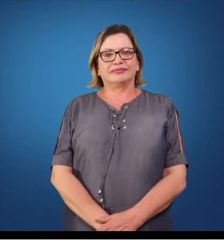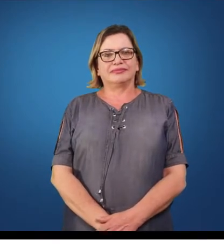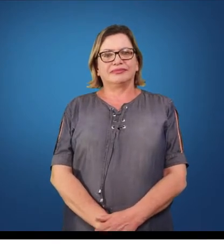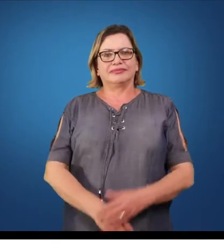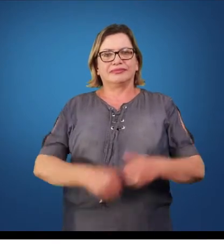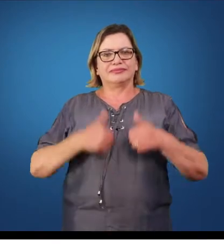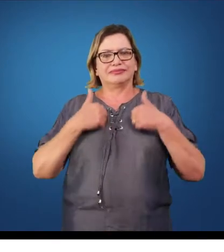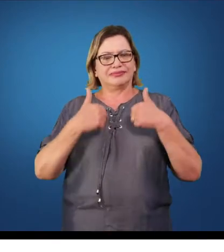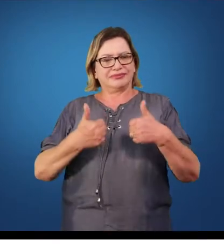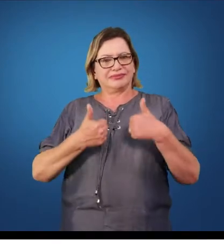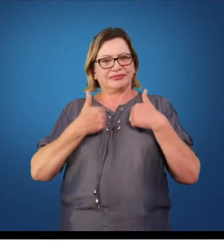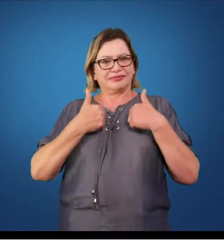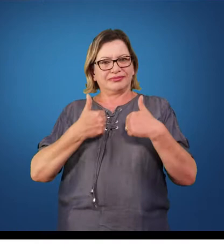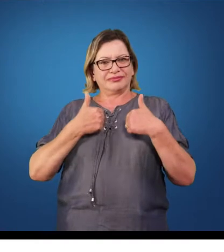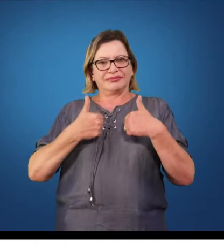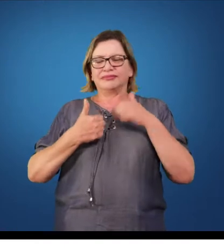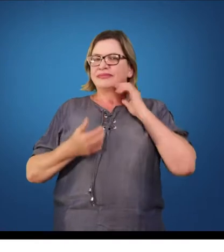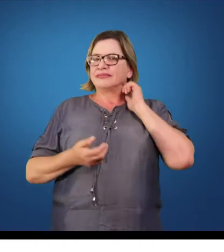Aí.